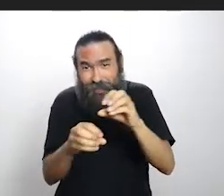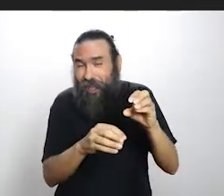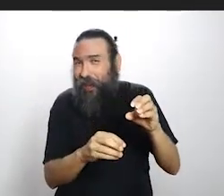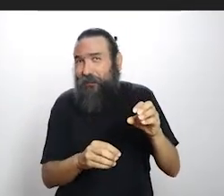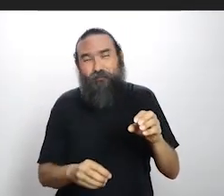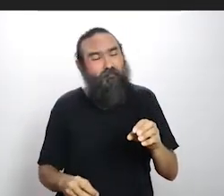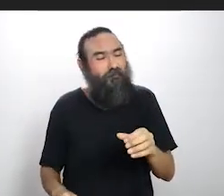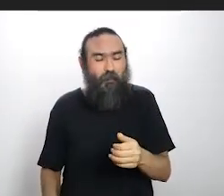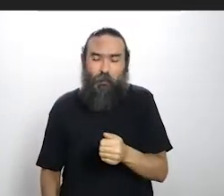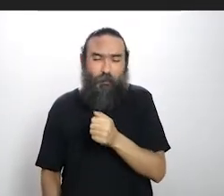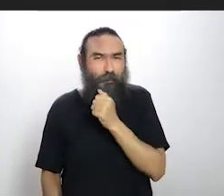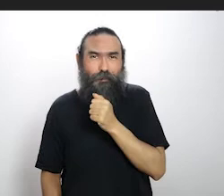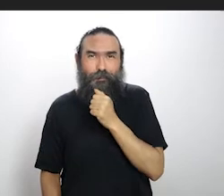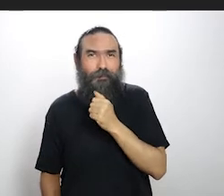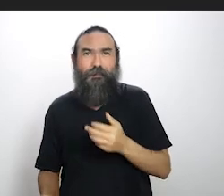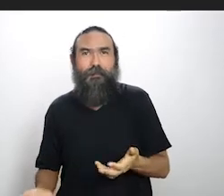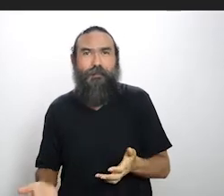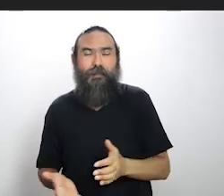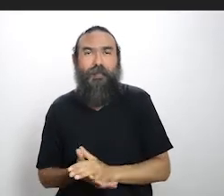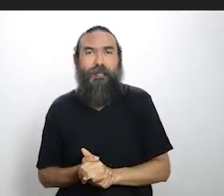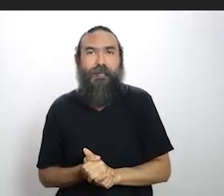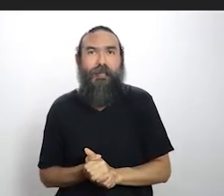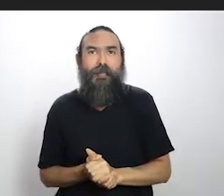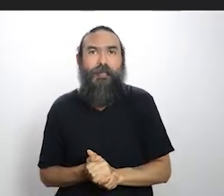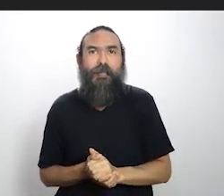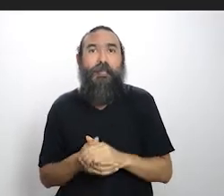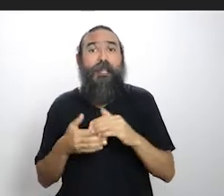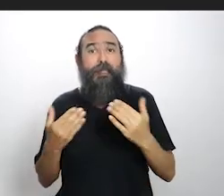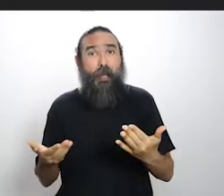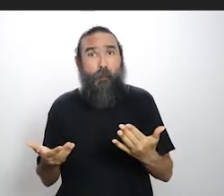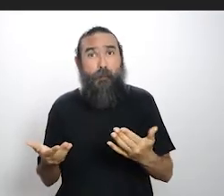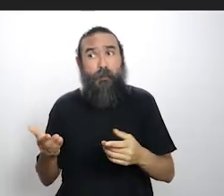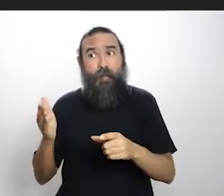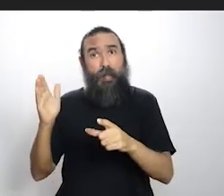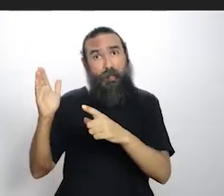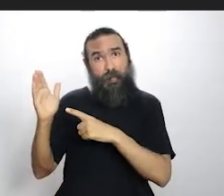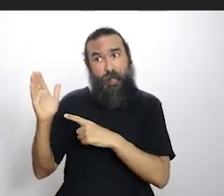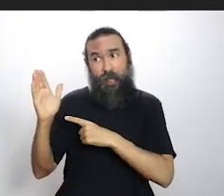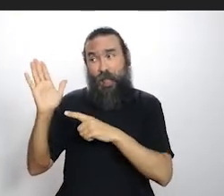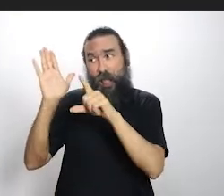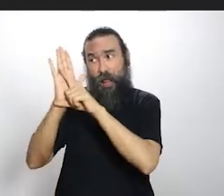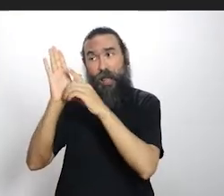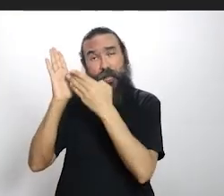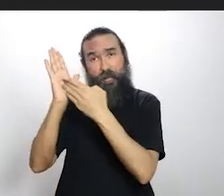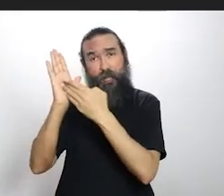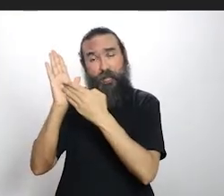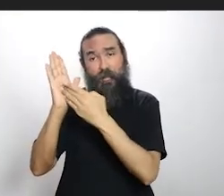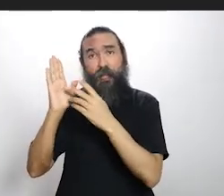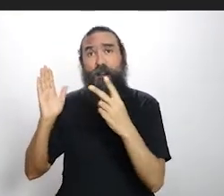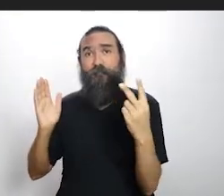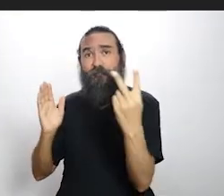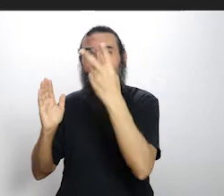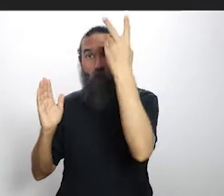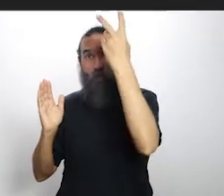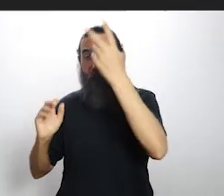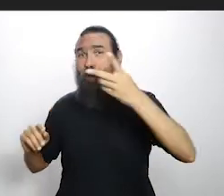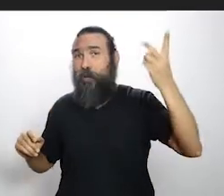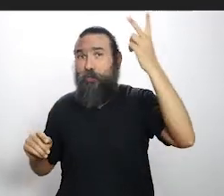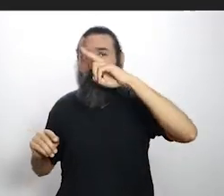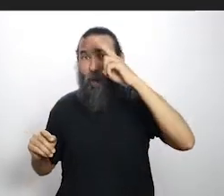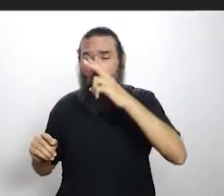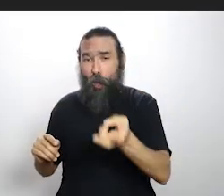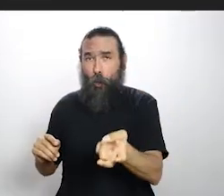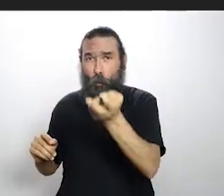que essa lei, a lei de valorização, a lei da história da cultura afro-brasileira e indígena, ela não foi colocada em prática pelo